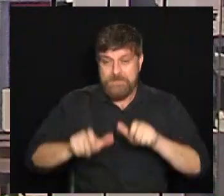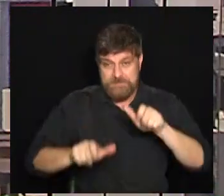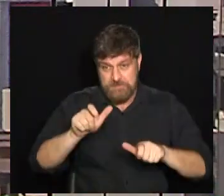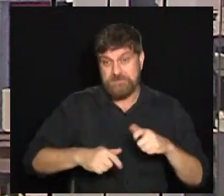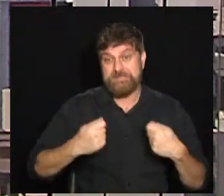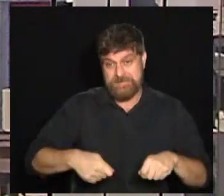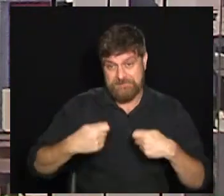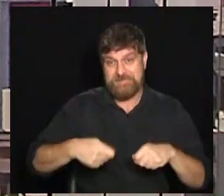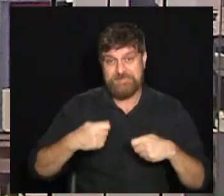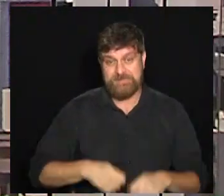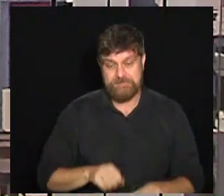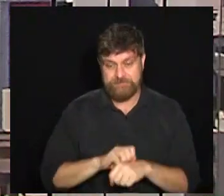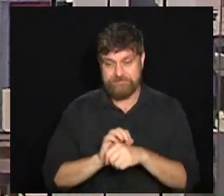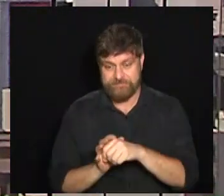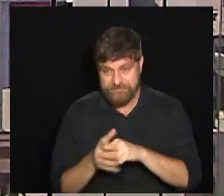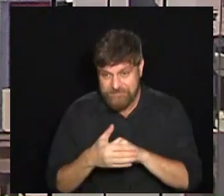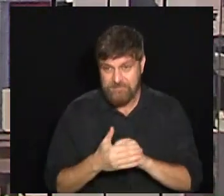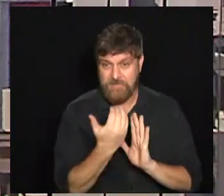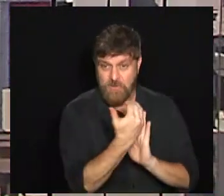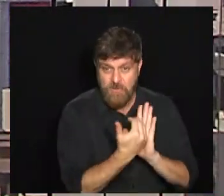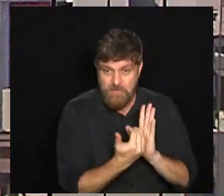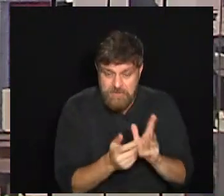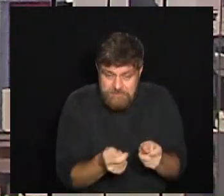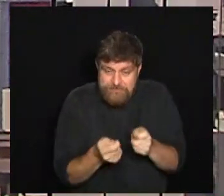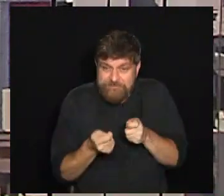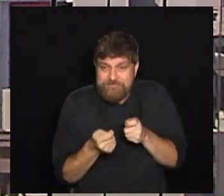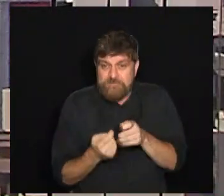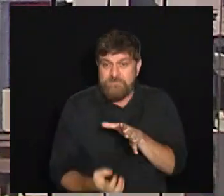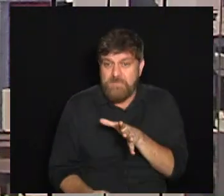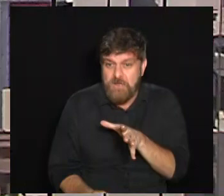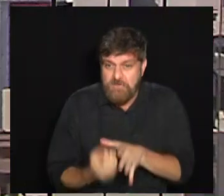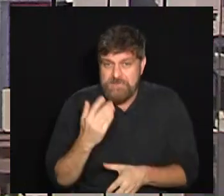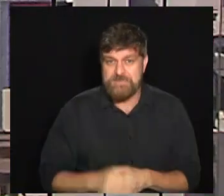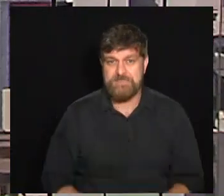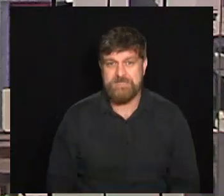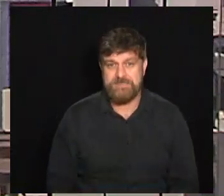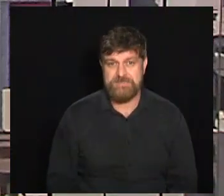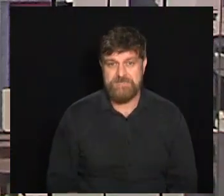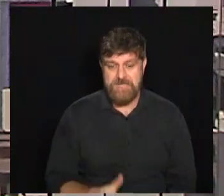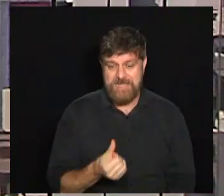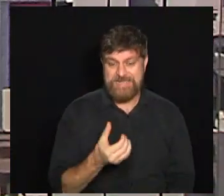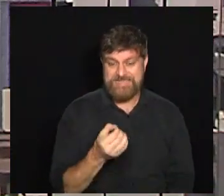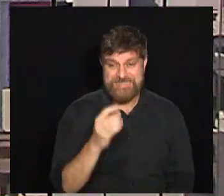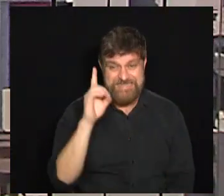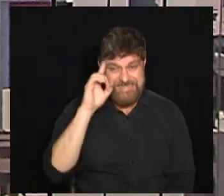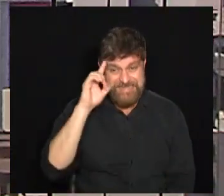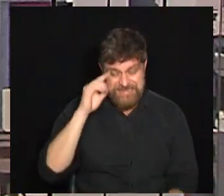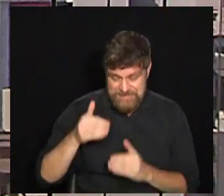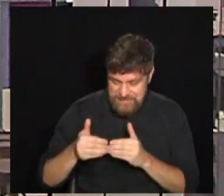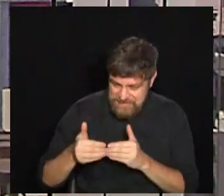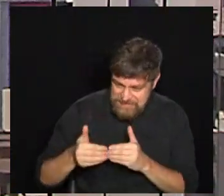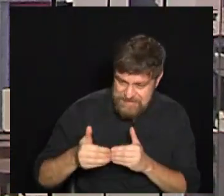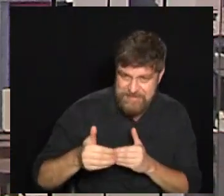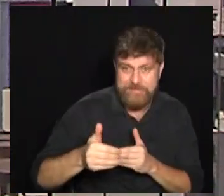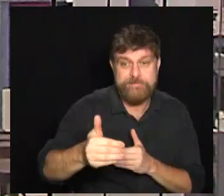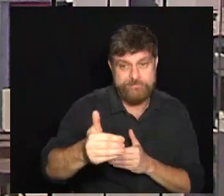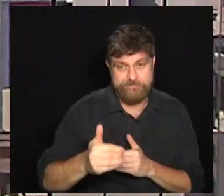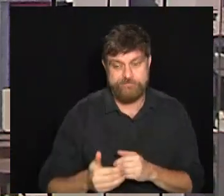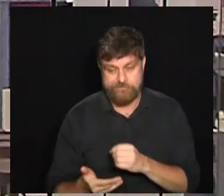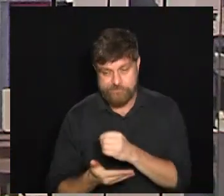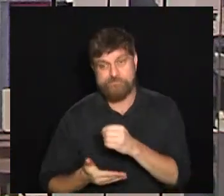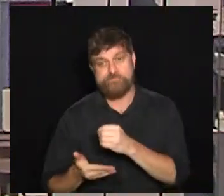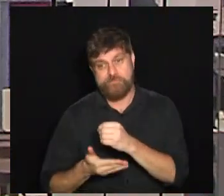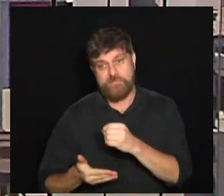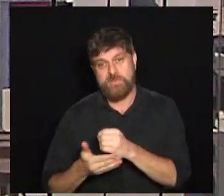Covid-19. Esse plano de contingência vai acontecer para os próximos 60 dias, pelo menos, de